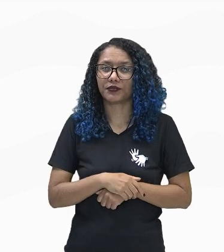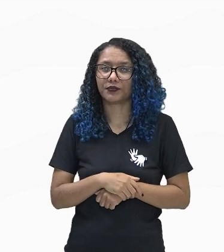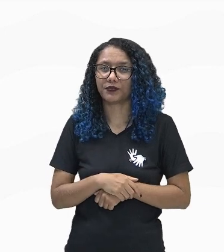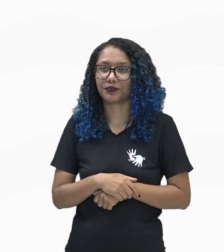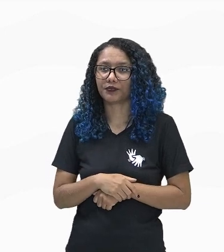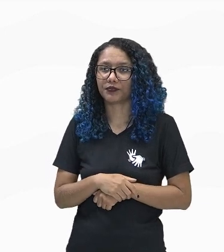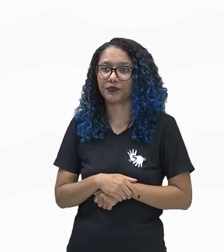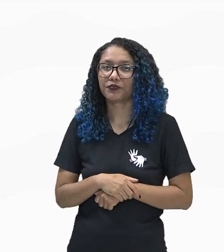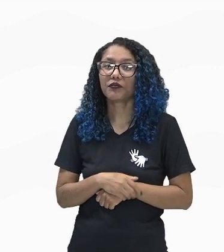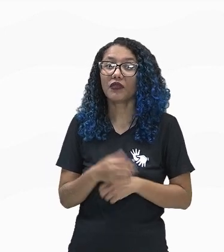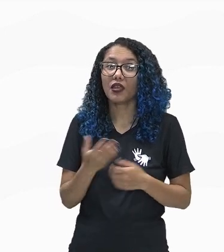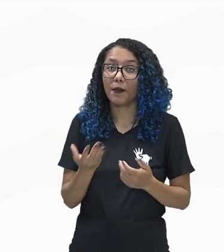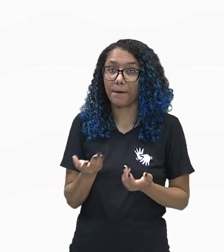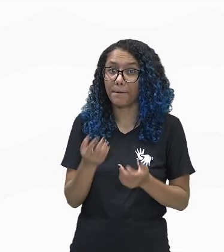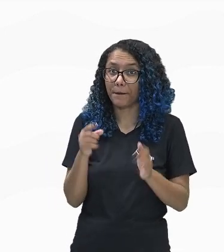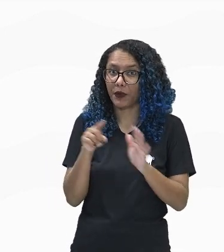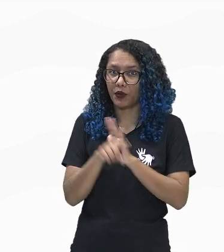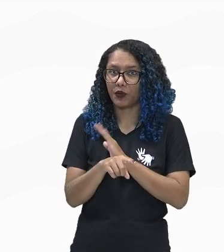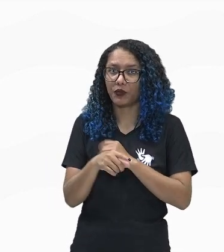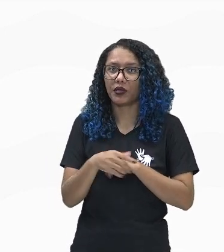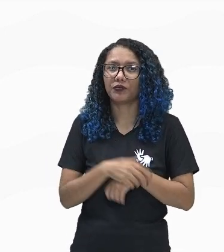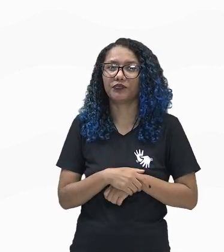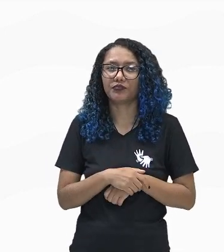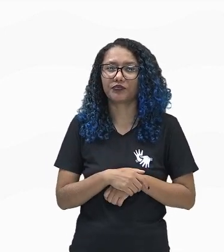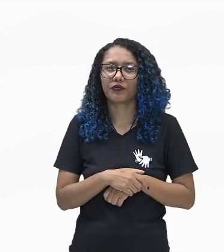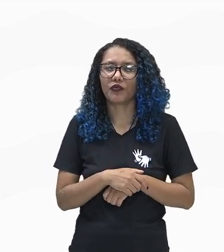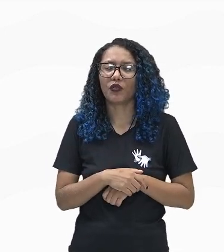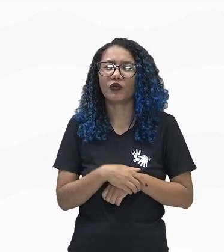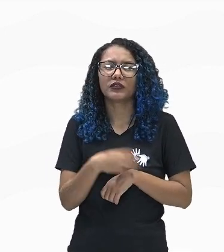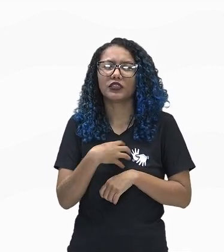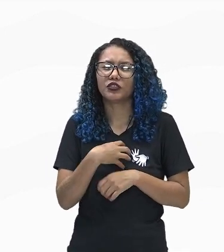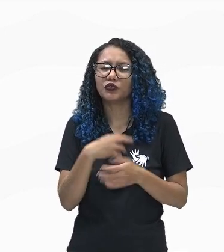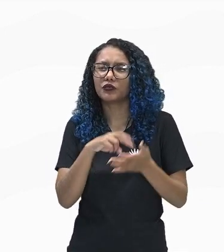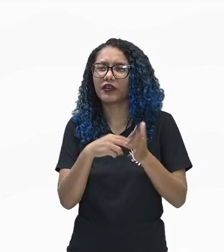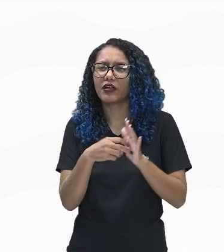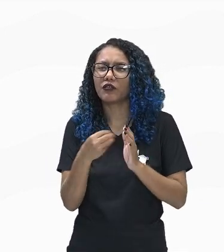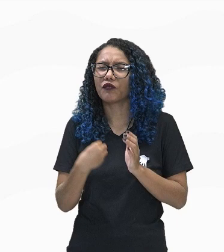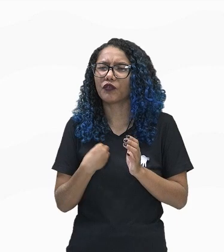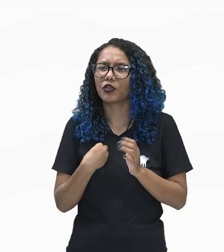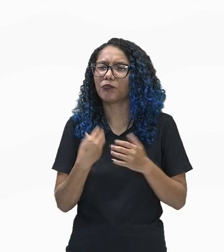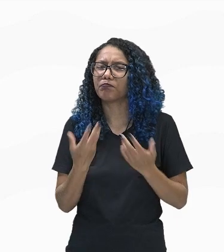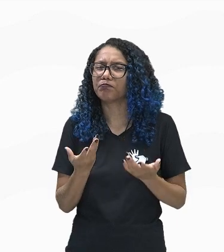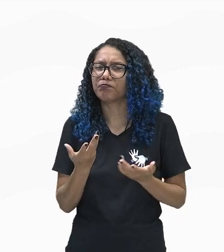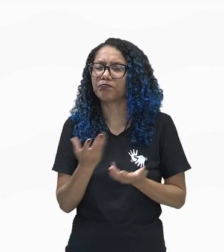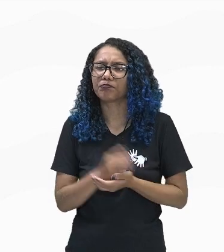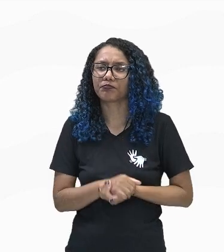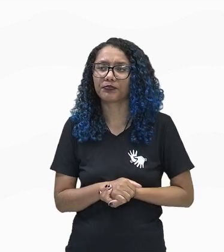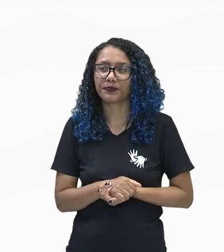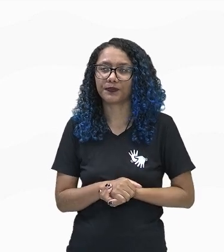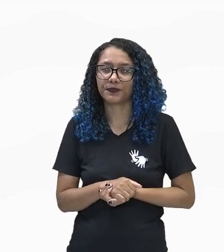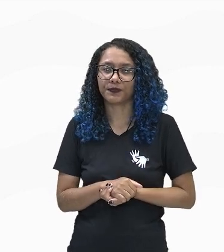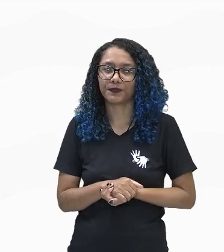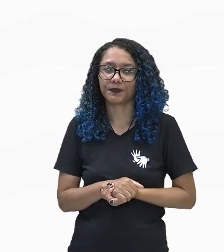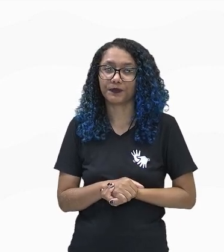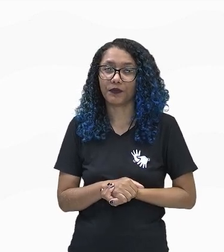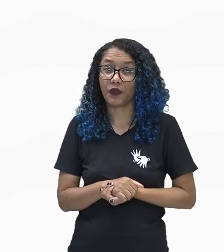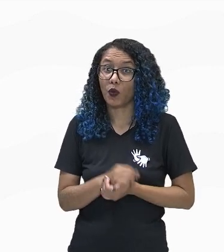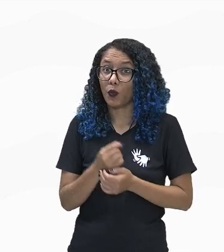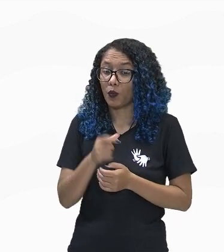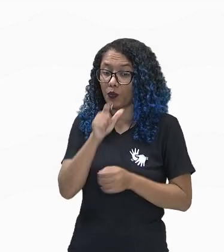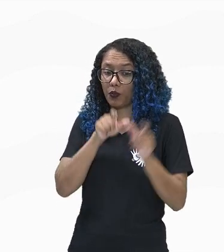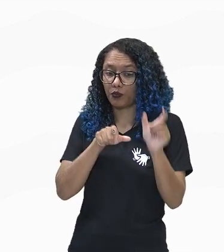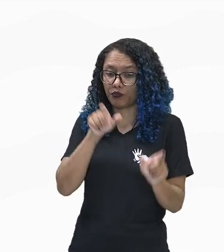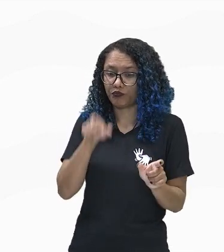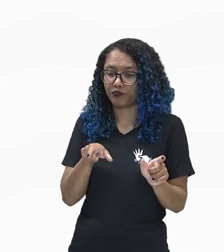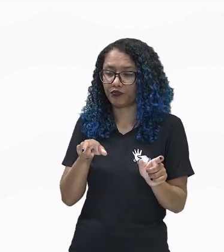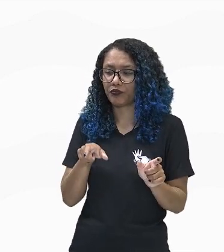qual o sentido da vida. A gente consegue observar os dois personagens e um deles fala o seguinte: eu tenho que achar